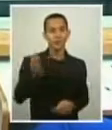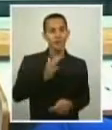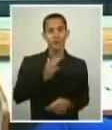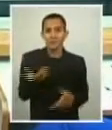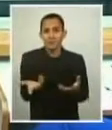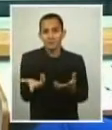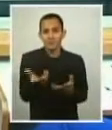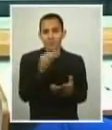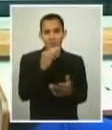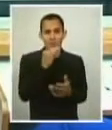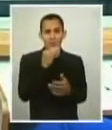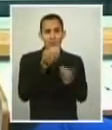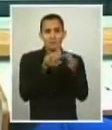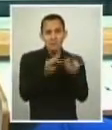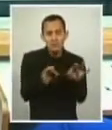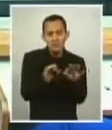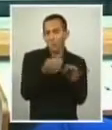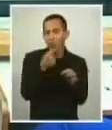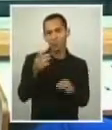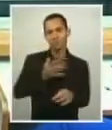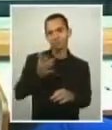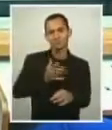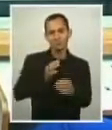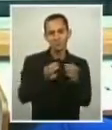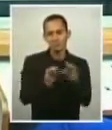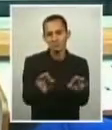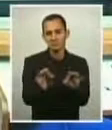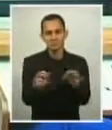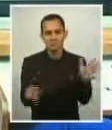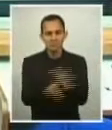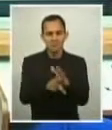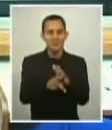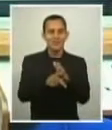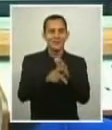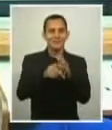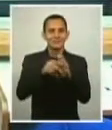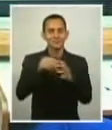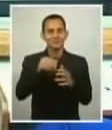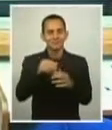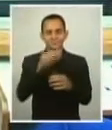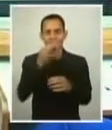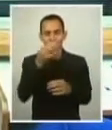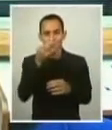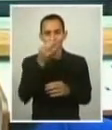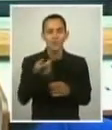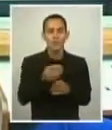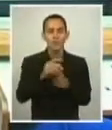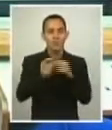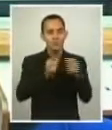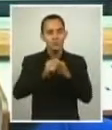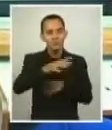embora ele fosse um Pequeno Burguês do ponto de vista inclusive econômico-social